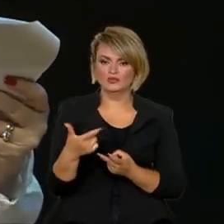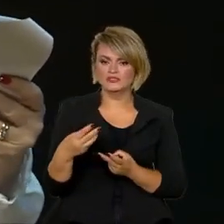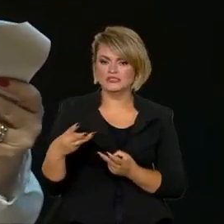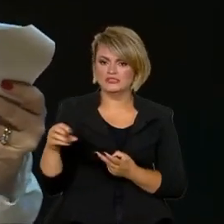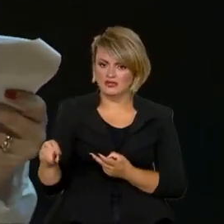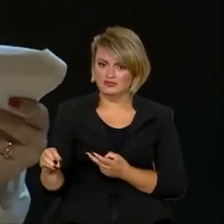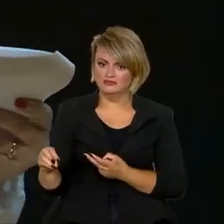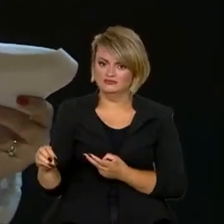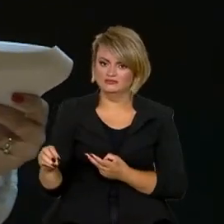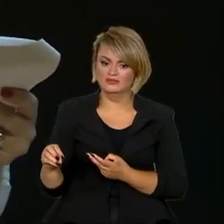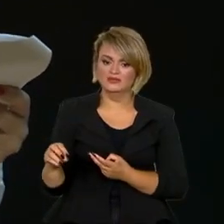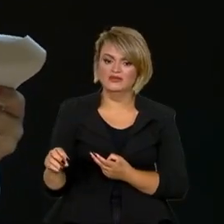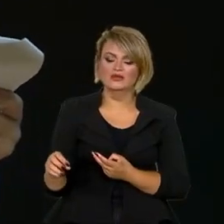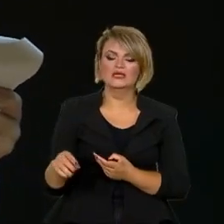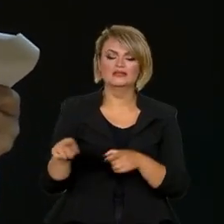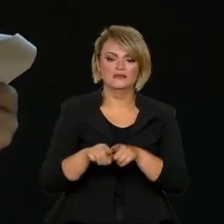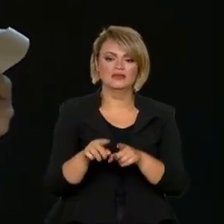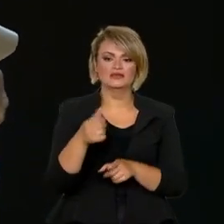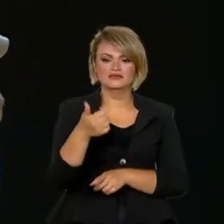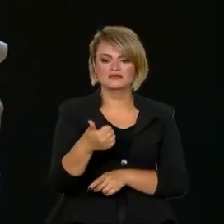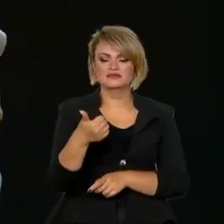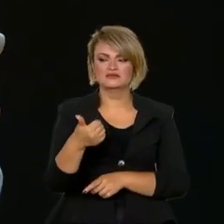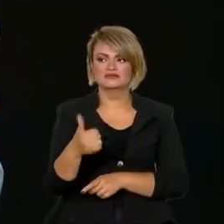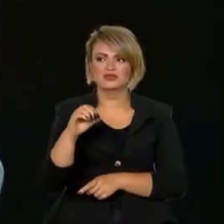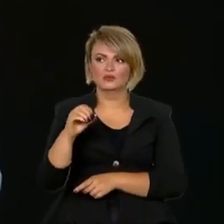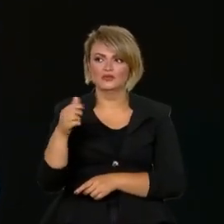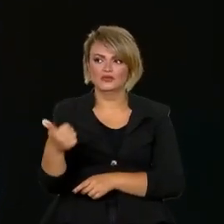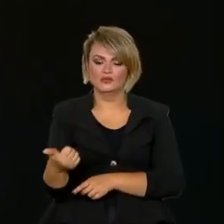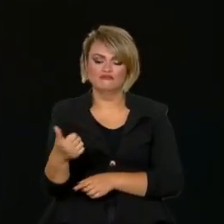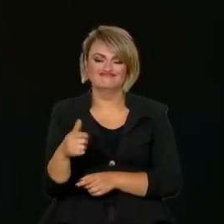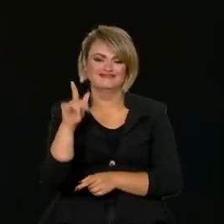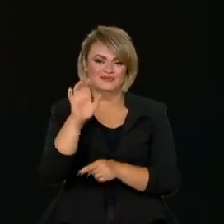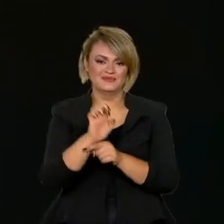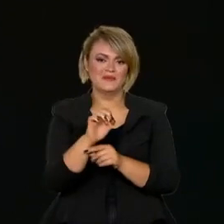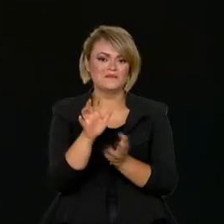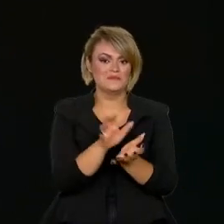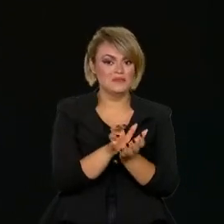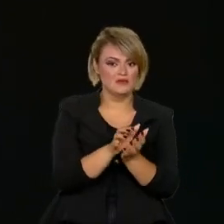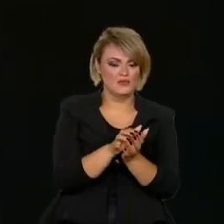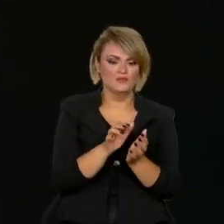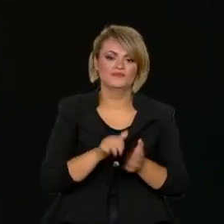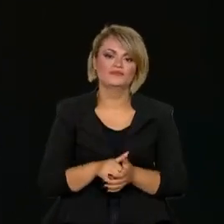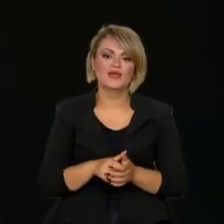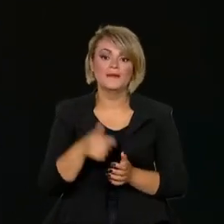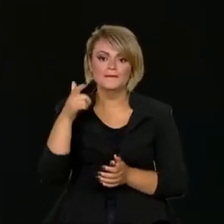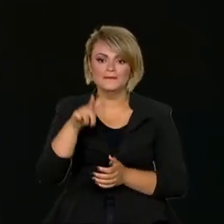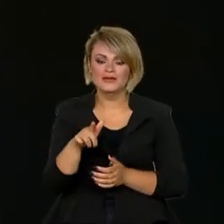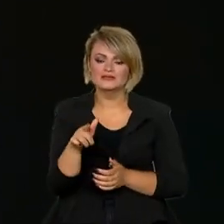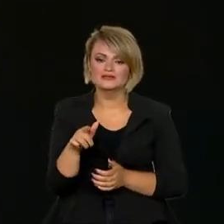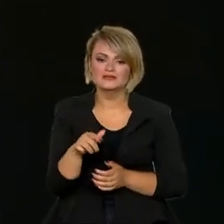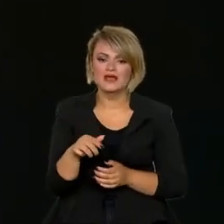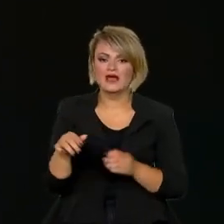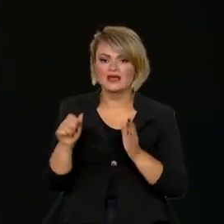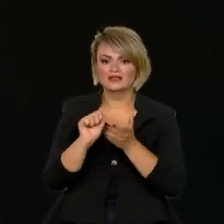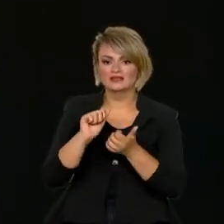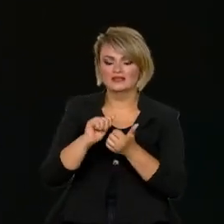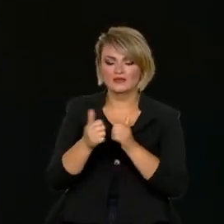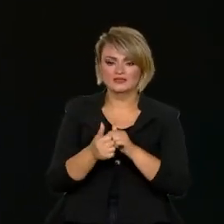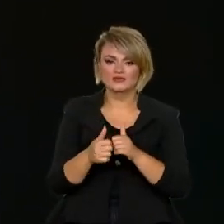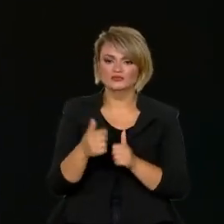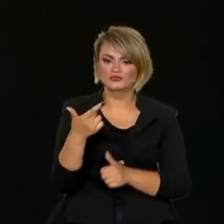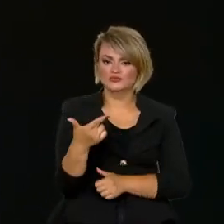230, inclusive o trecho da 101 em Pernambuco. E vamos começar os projetos da adequação da 230,